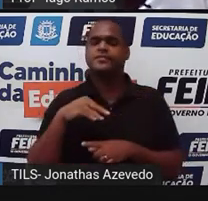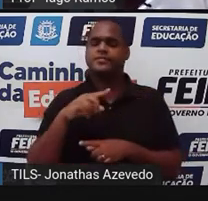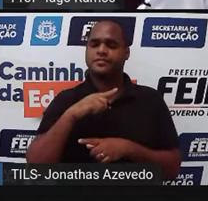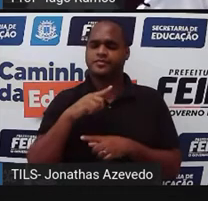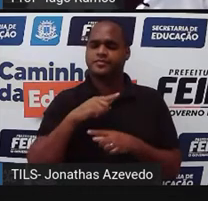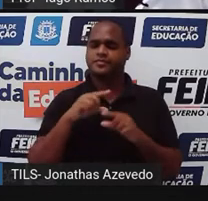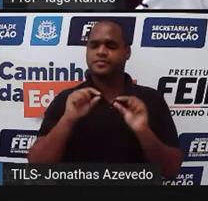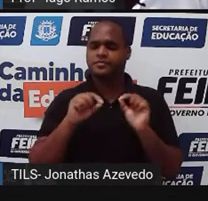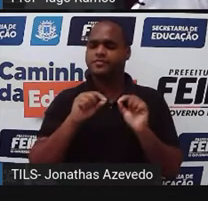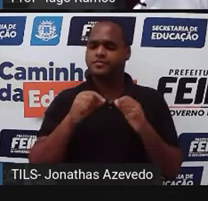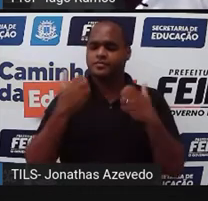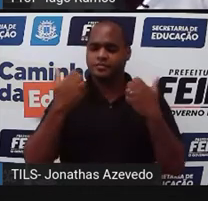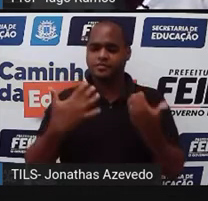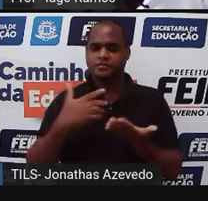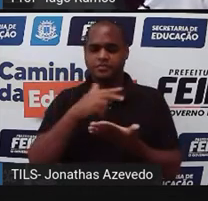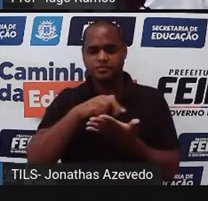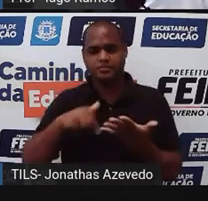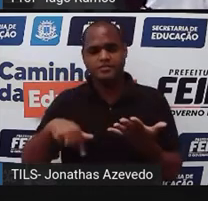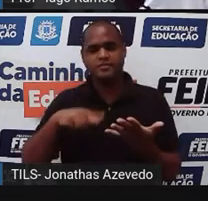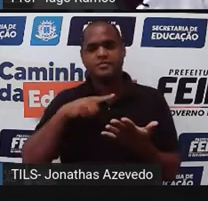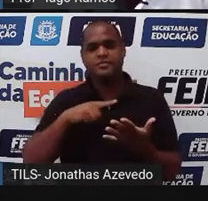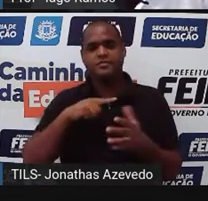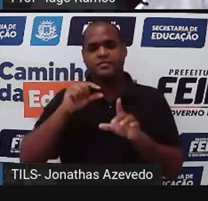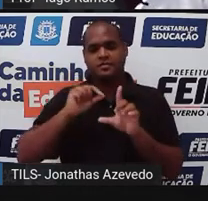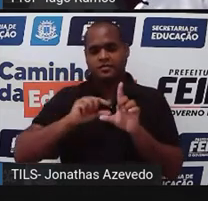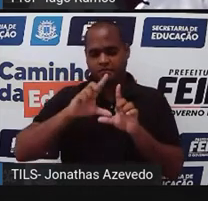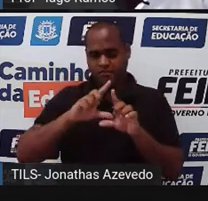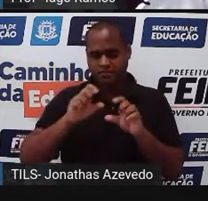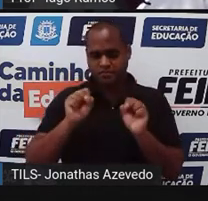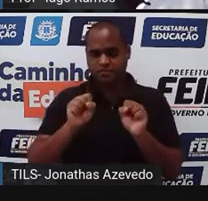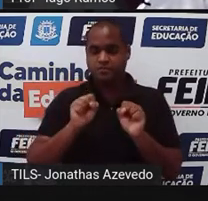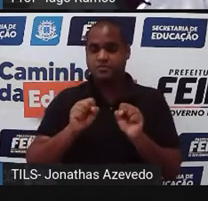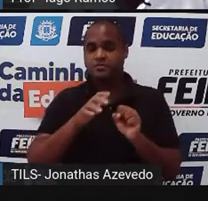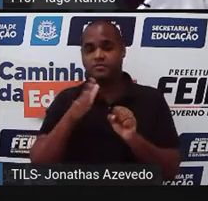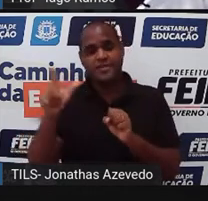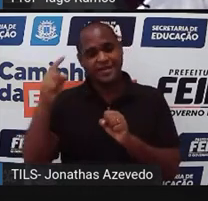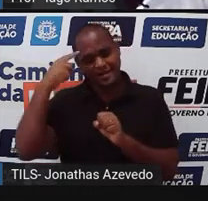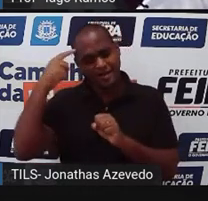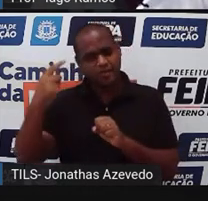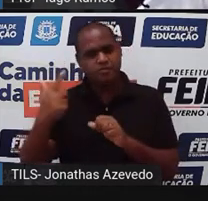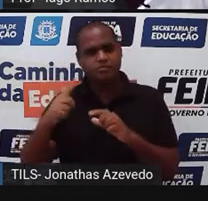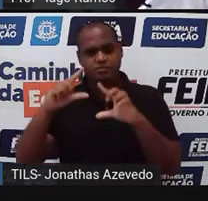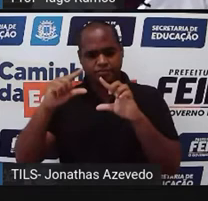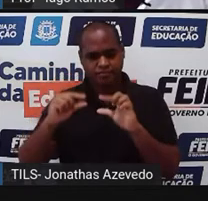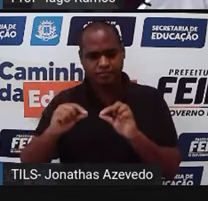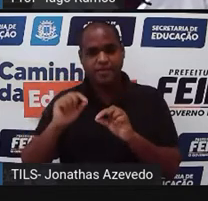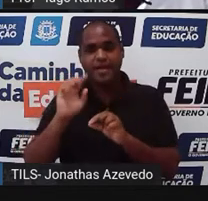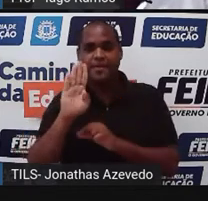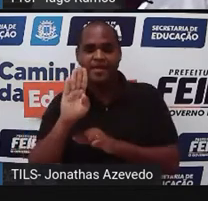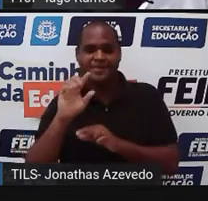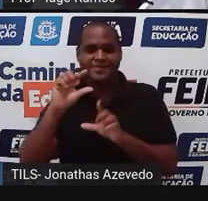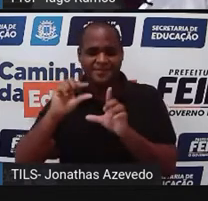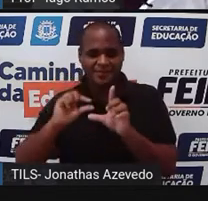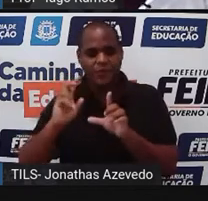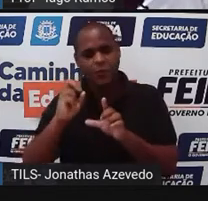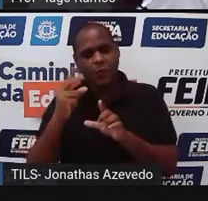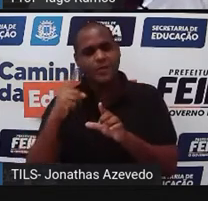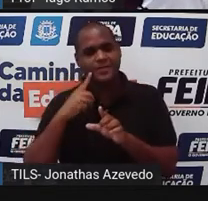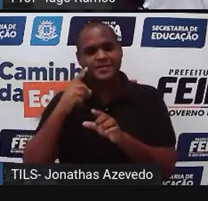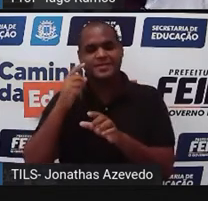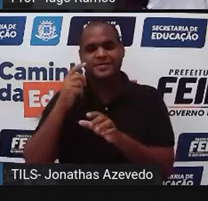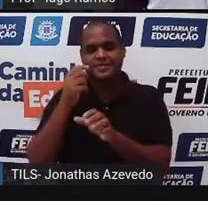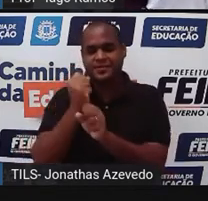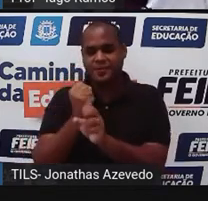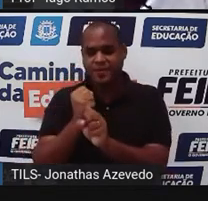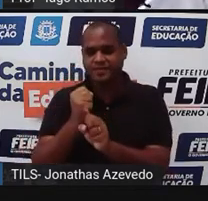ou a maior medida da base dessa figura mas base menor é o b minúsculo ou menor medida